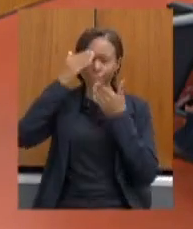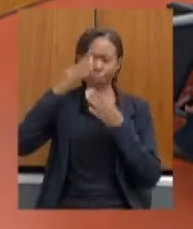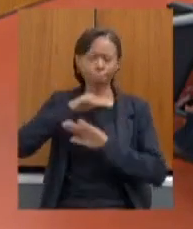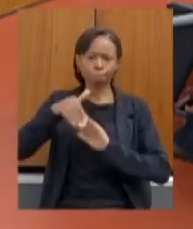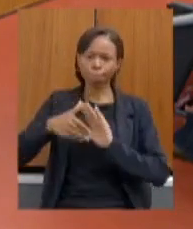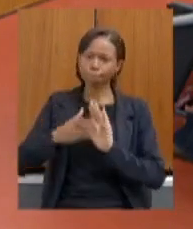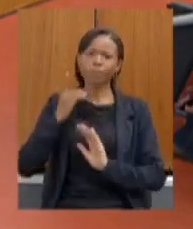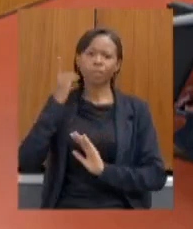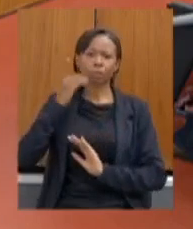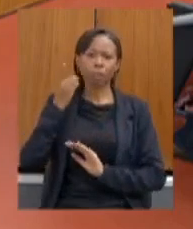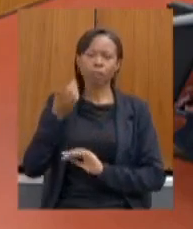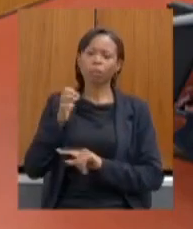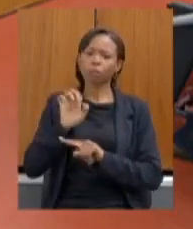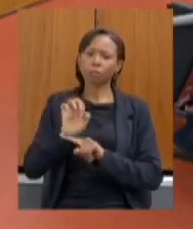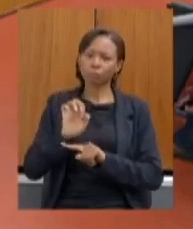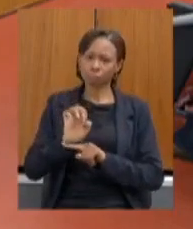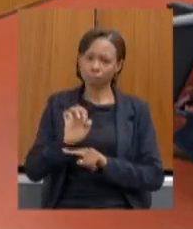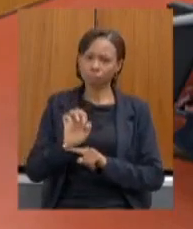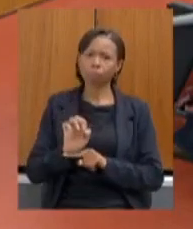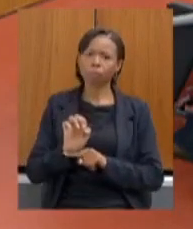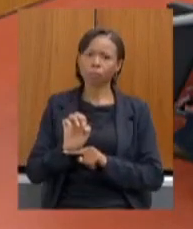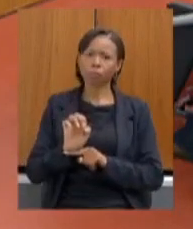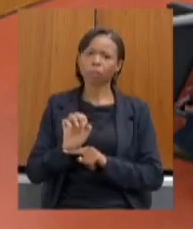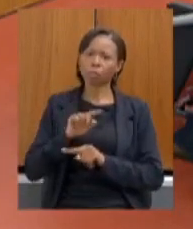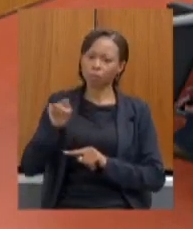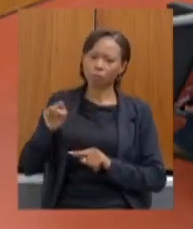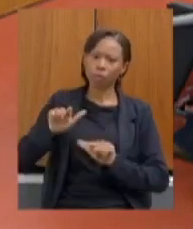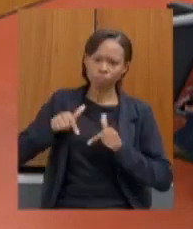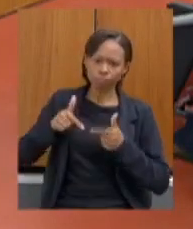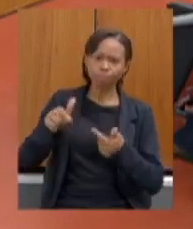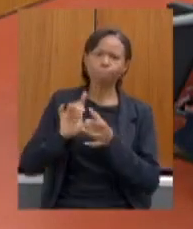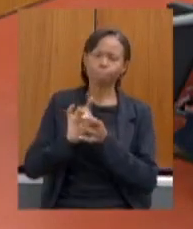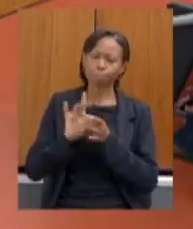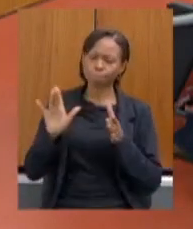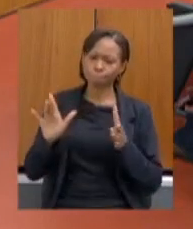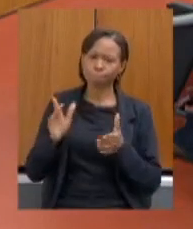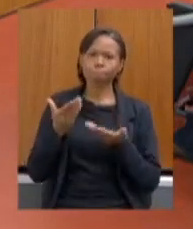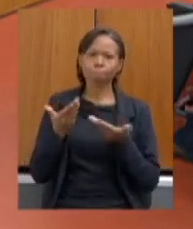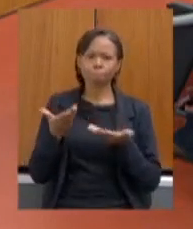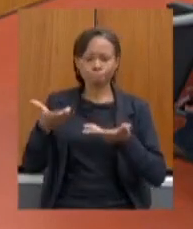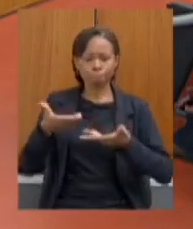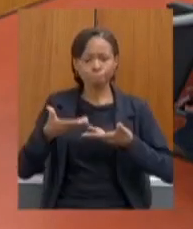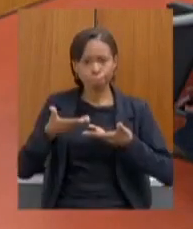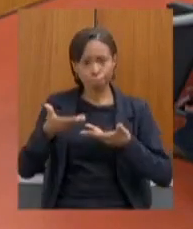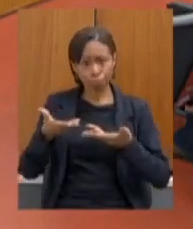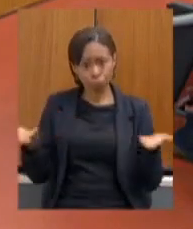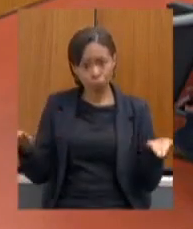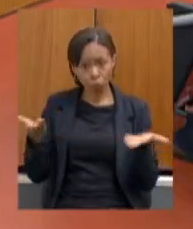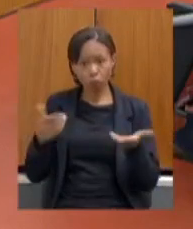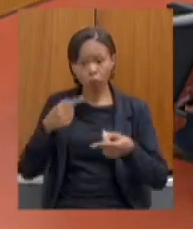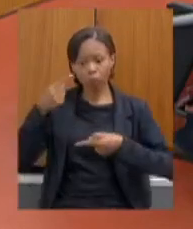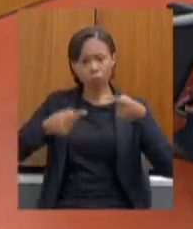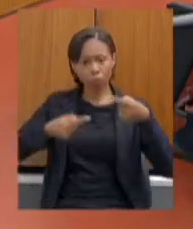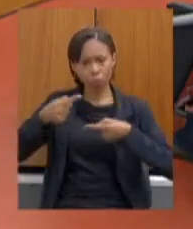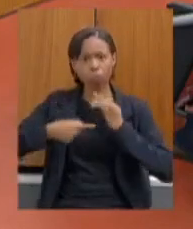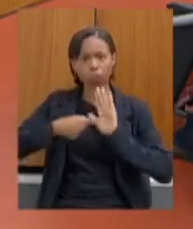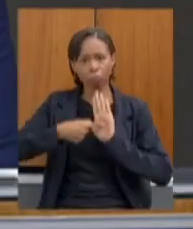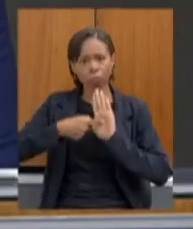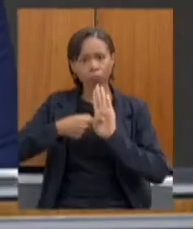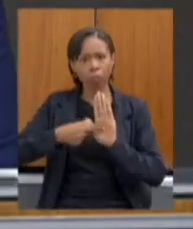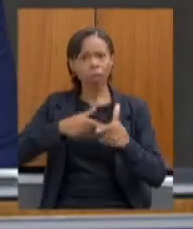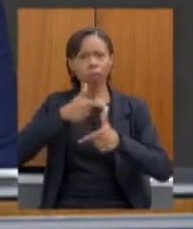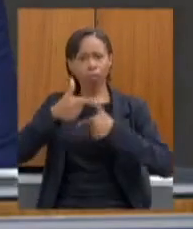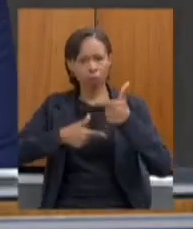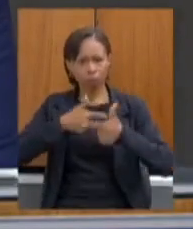todos os deputados estaduais pela disposição, pela disponibilidade, presidente, de nos receber aqui hoje para podermos discutir, apresentar um pouco o nosso